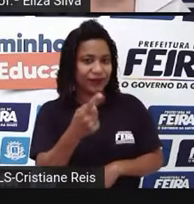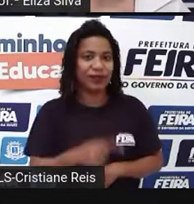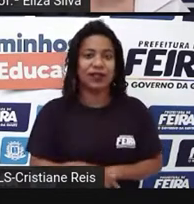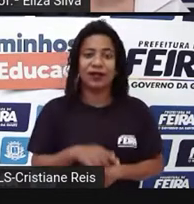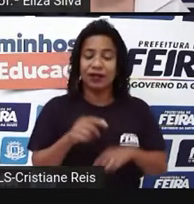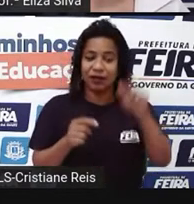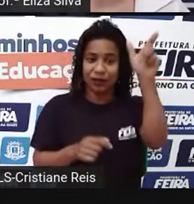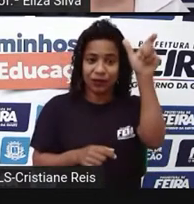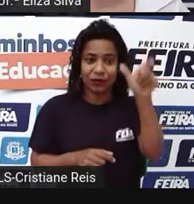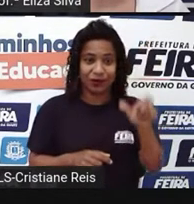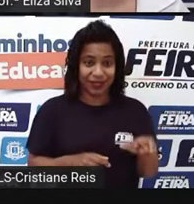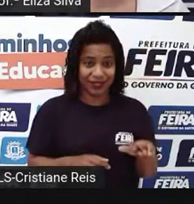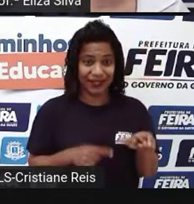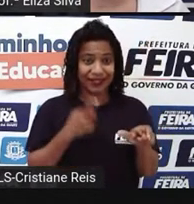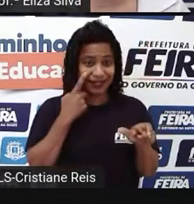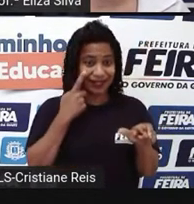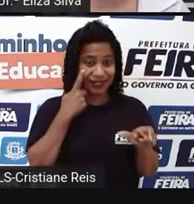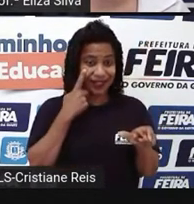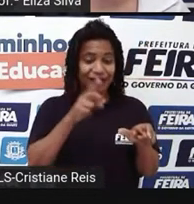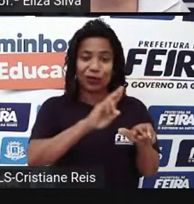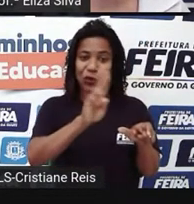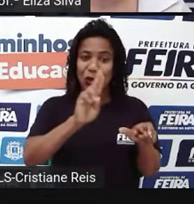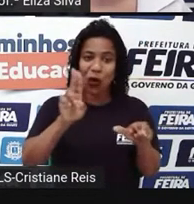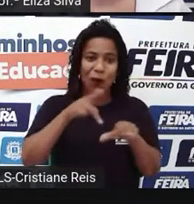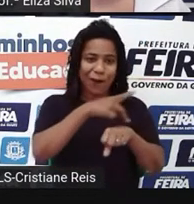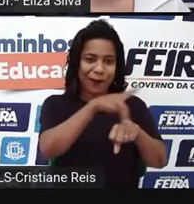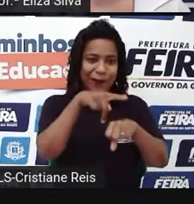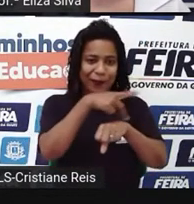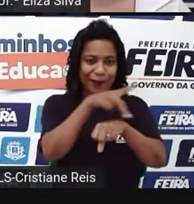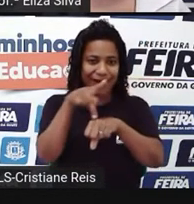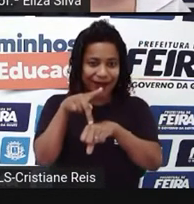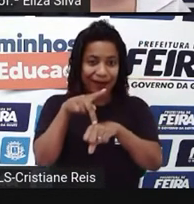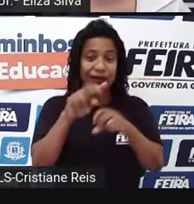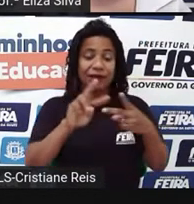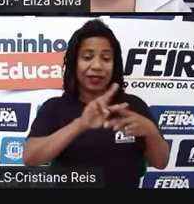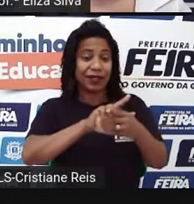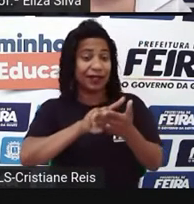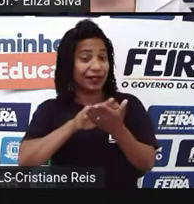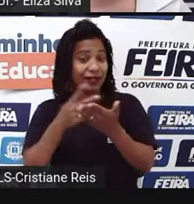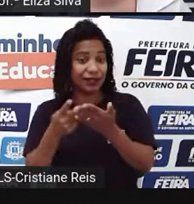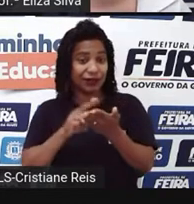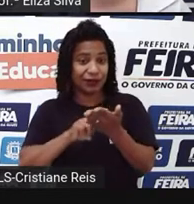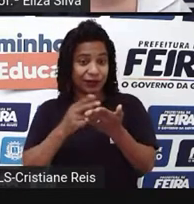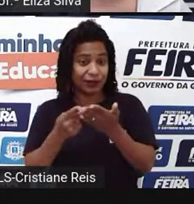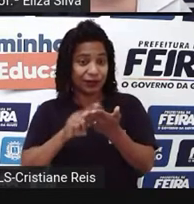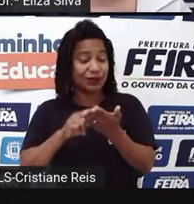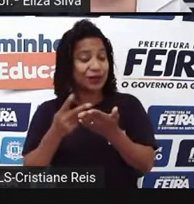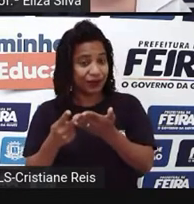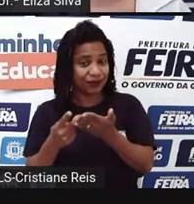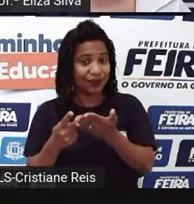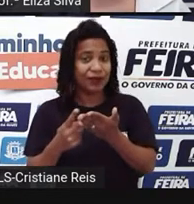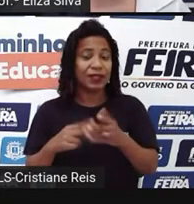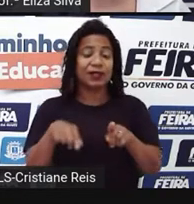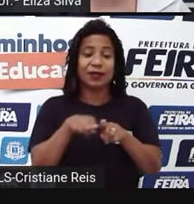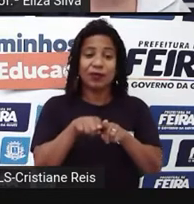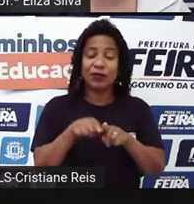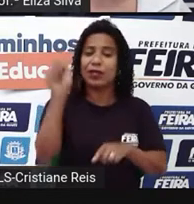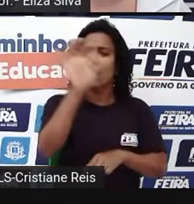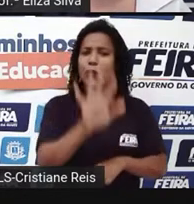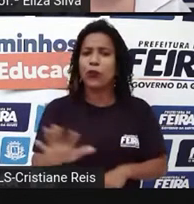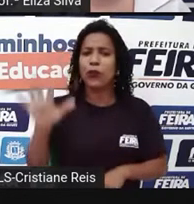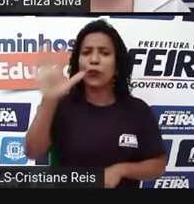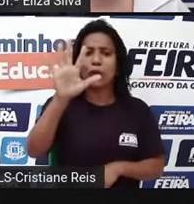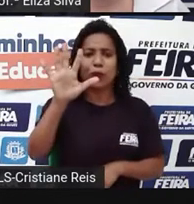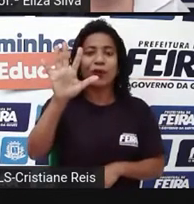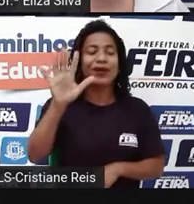né, eu espelho o nome dos países em inglês e a tradução, e no outro lado, as nacionalidades